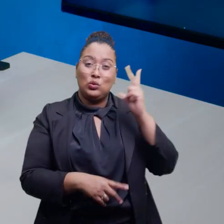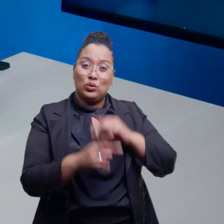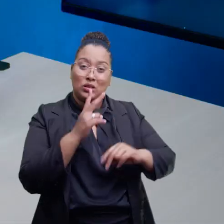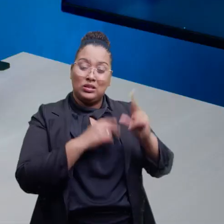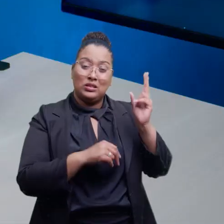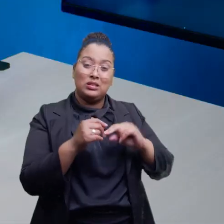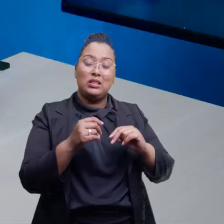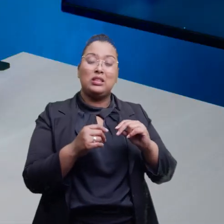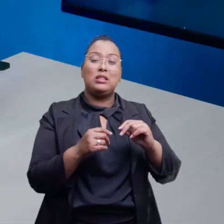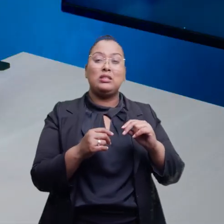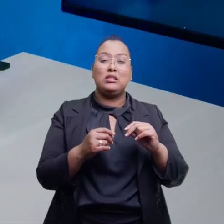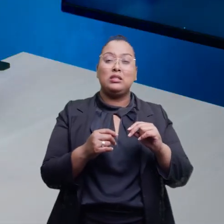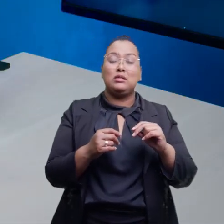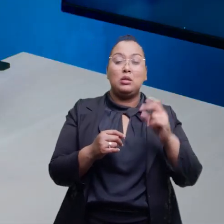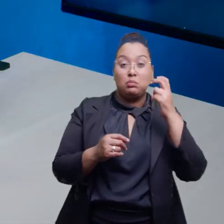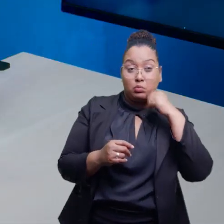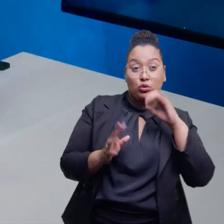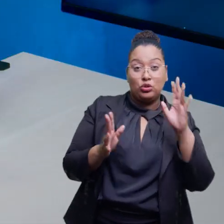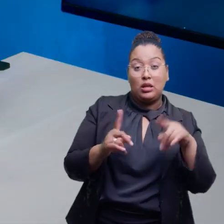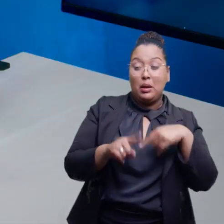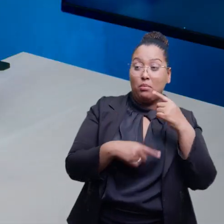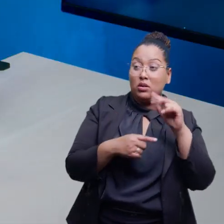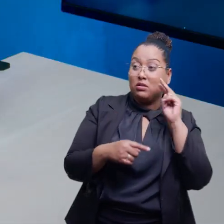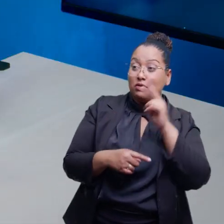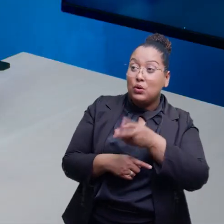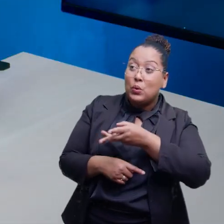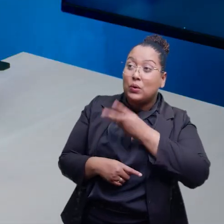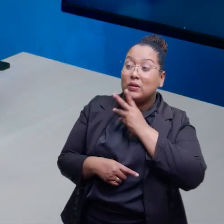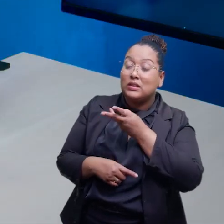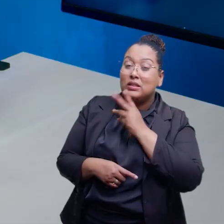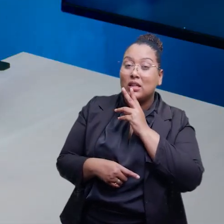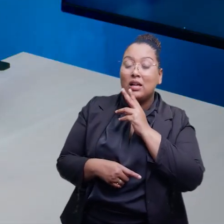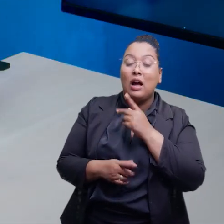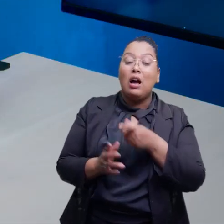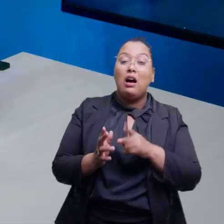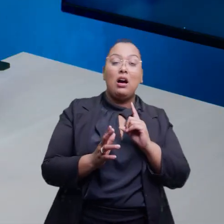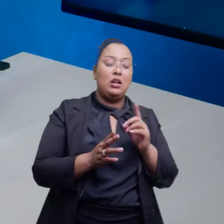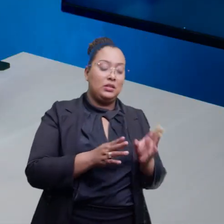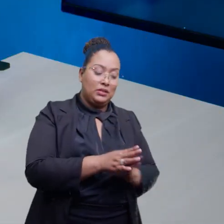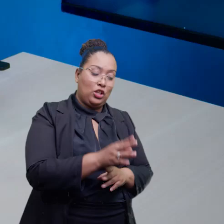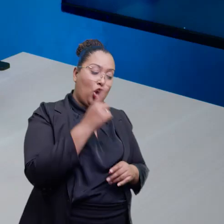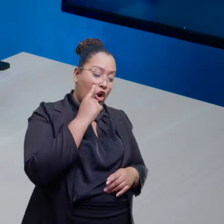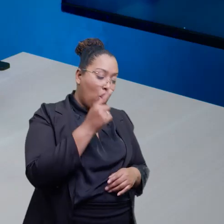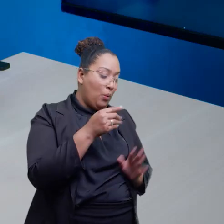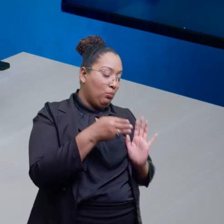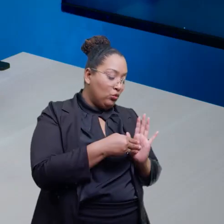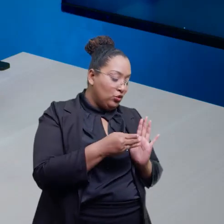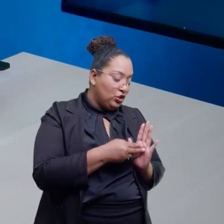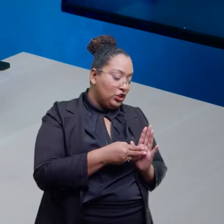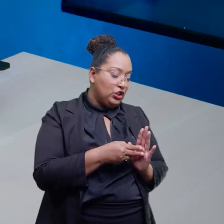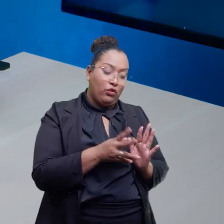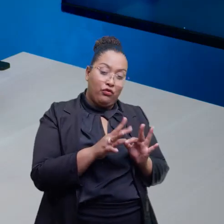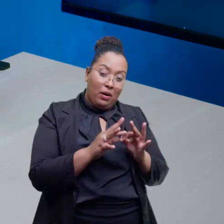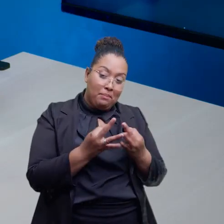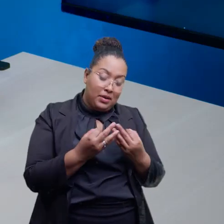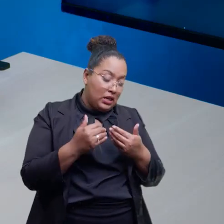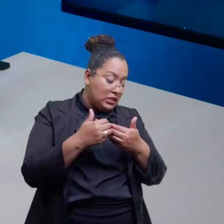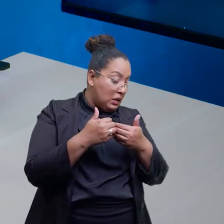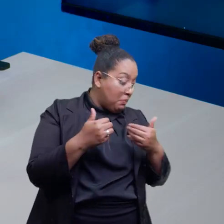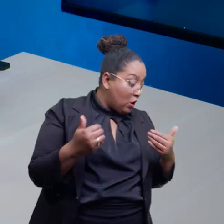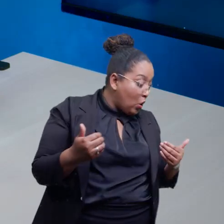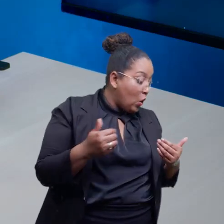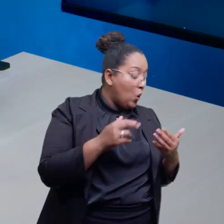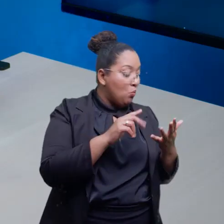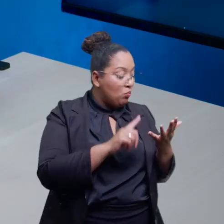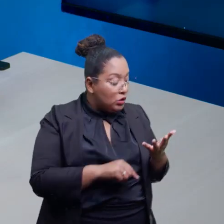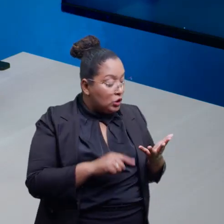para o adolescente que depois vai conhecer a sua história, o quanto é importante ela saber o motivo pelo qual ela mudou de família,